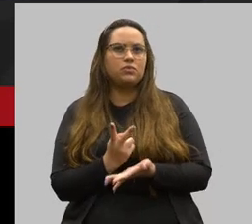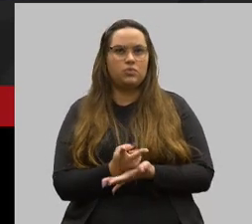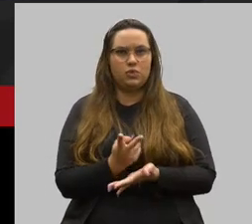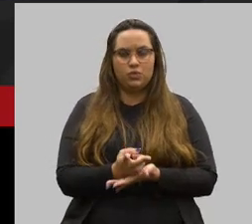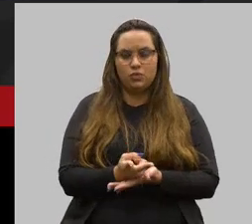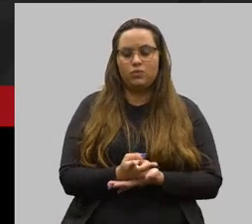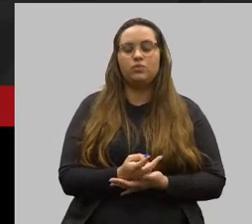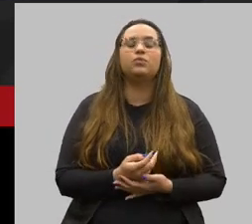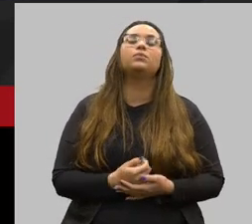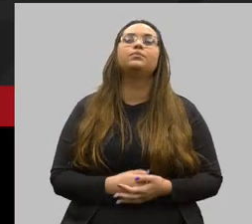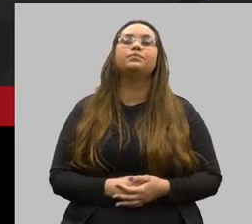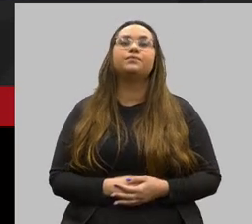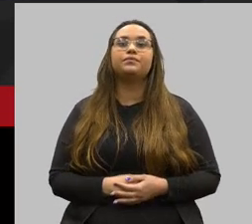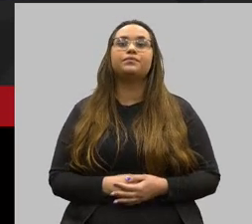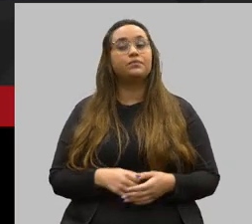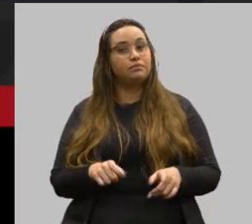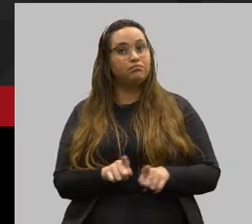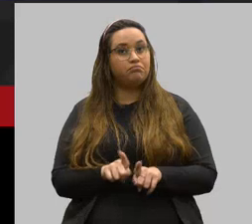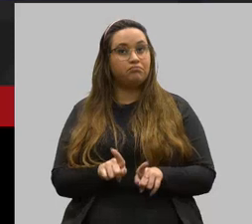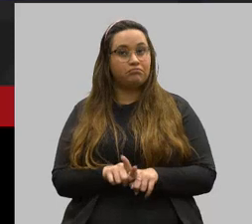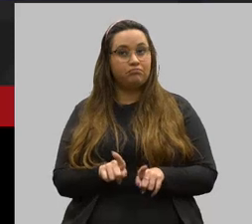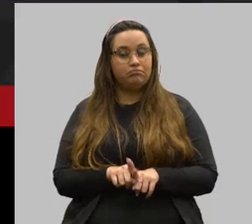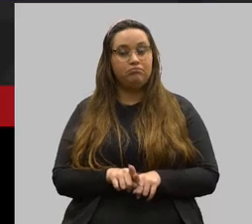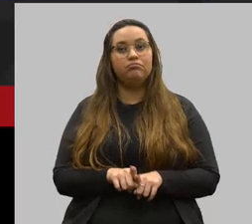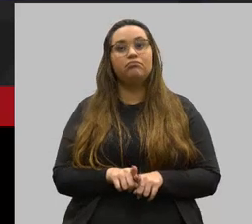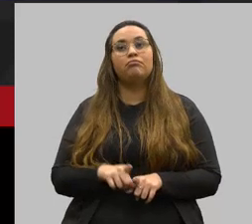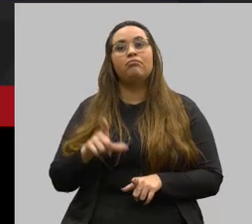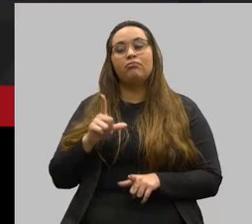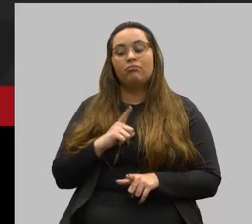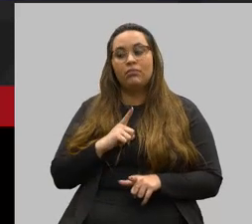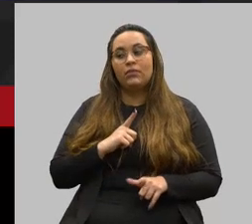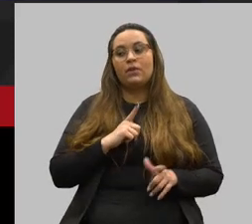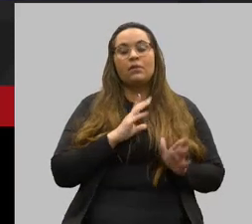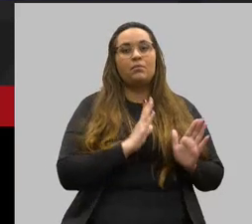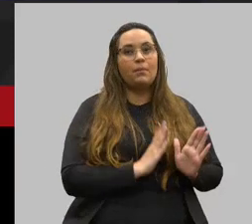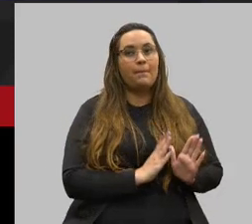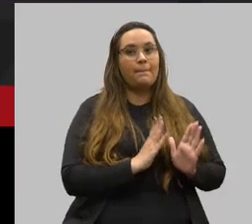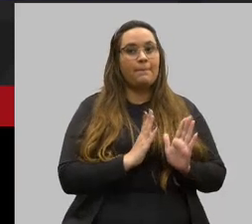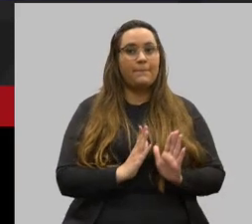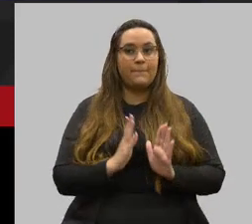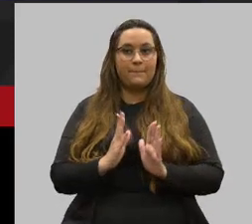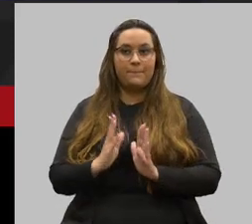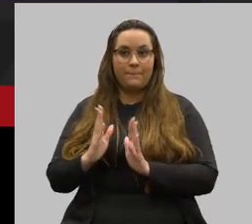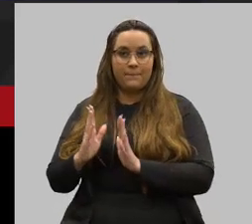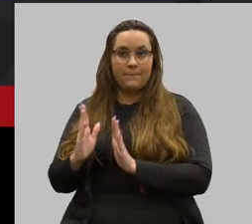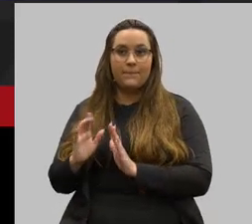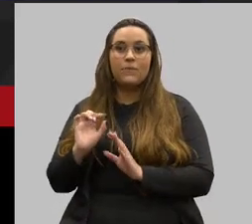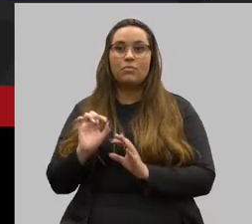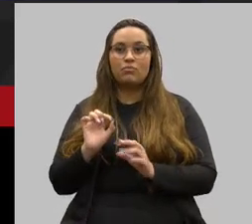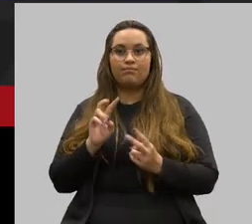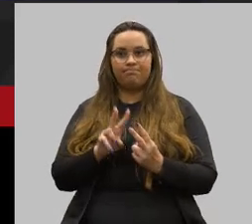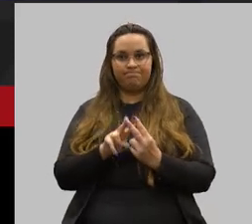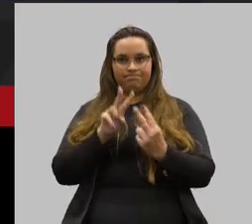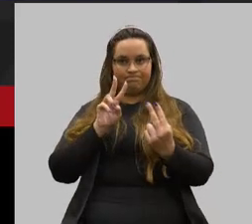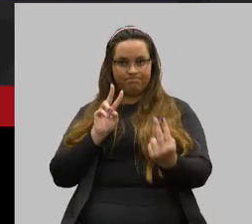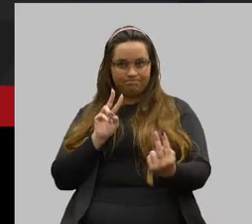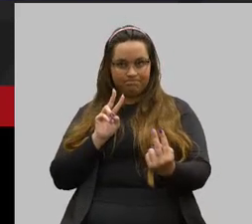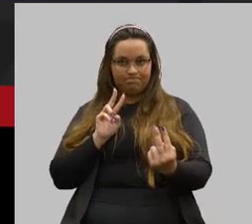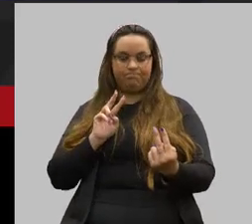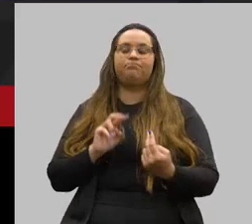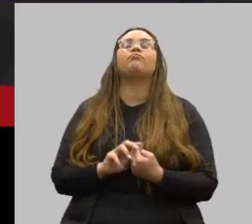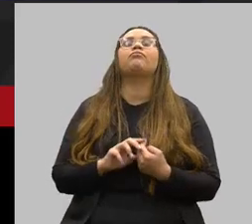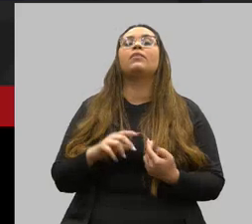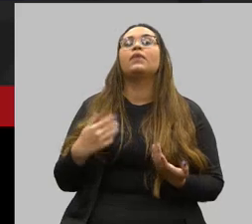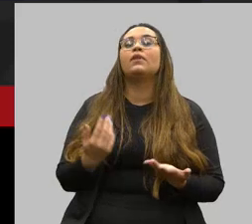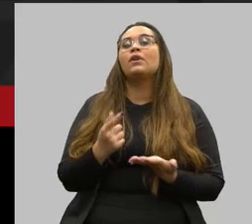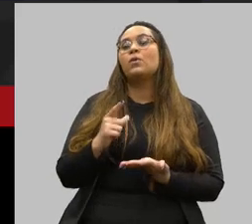cursos táticos e nós temos hoje é uma rotina de cursos é por ensino à distância Então a nossa plataforma ela